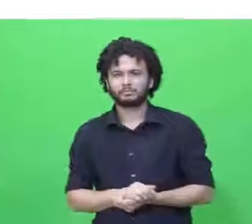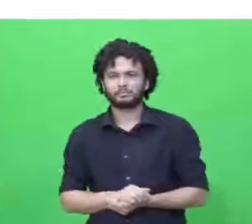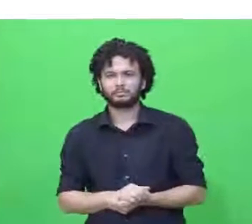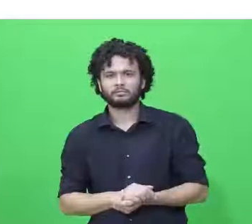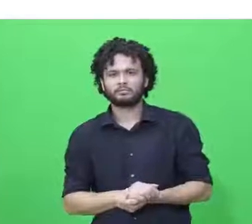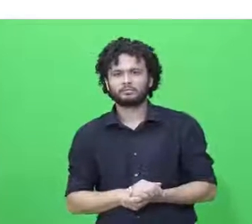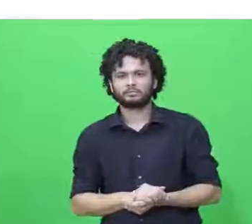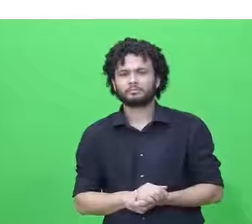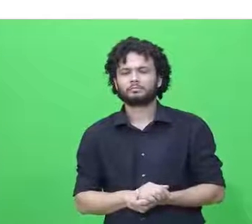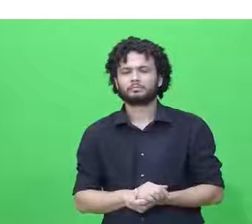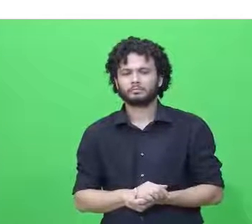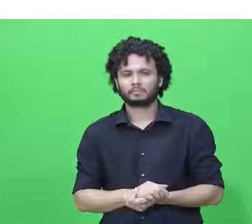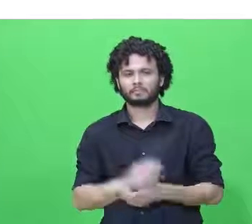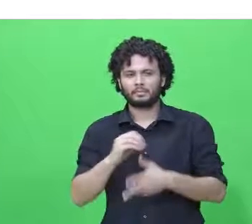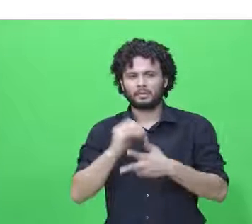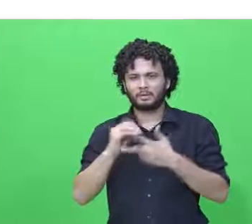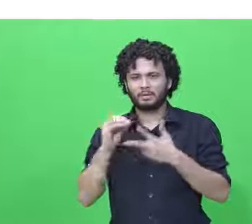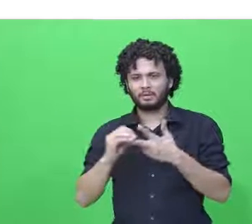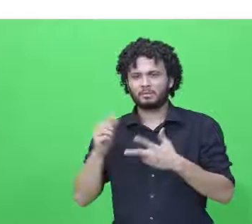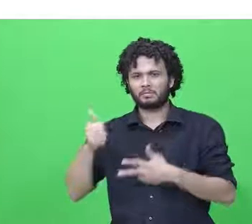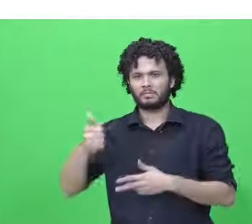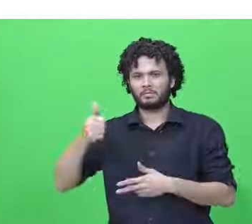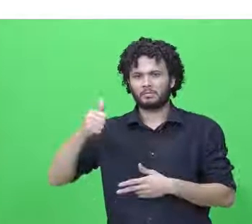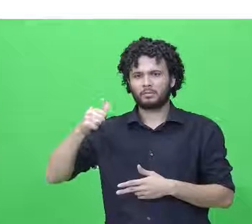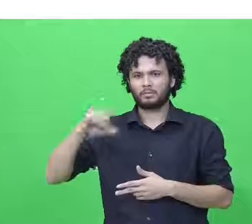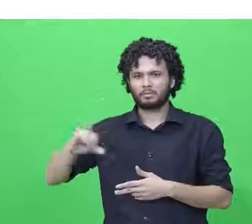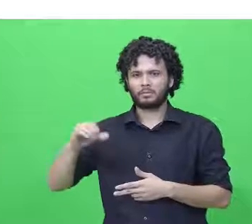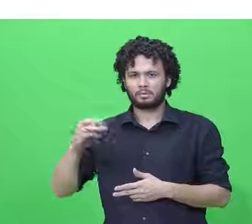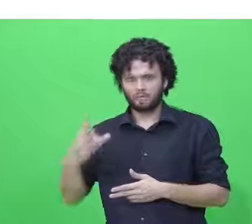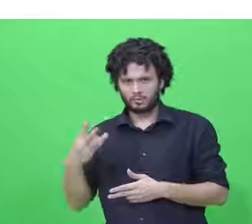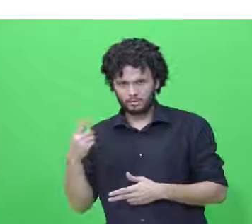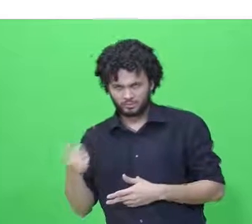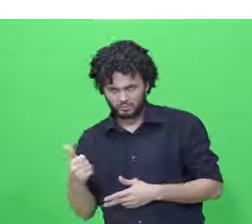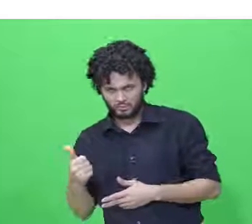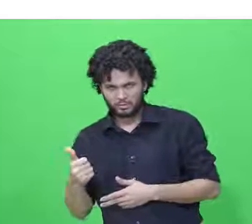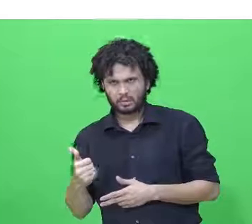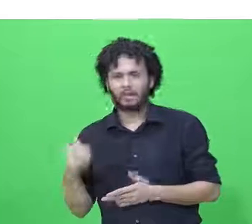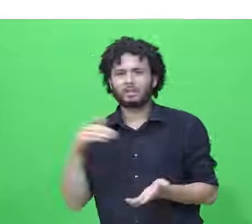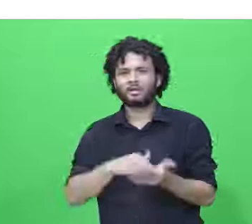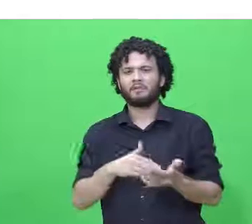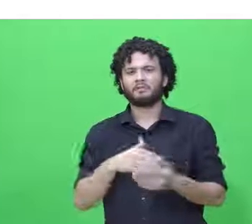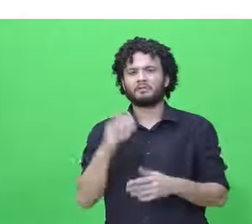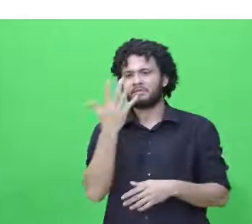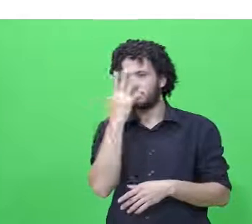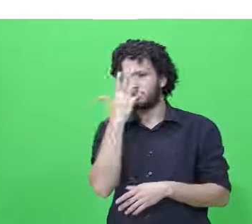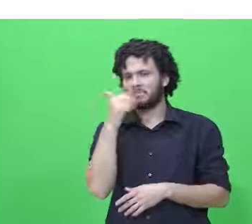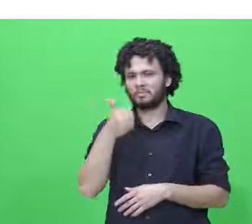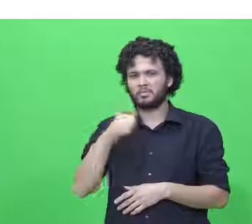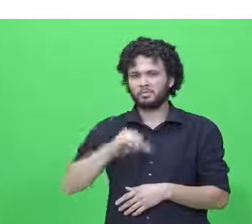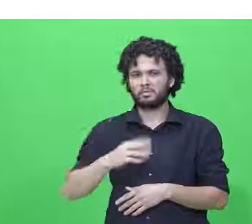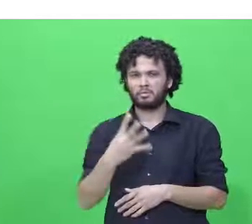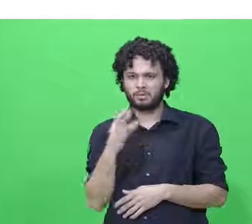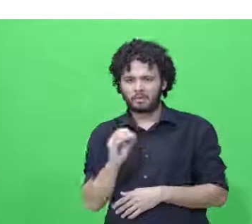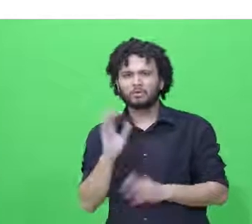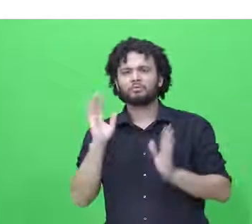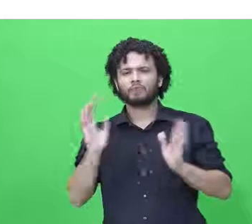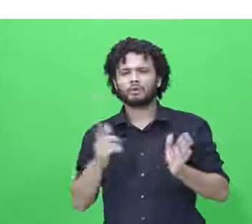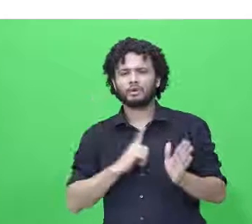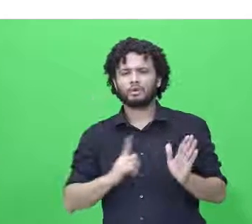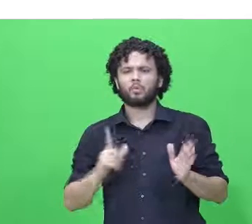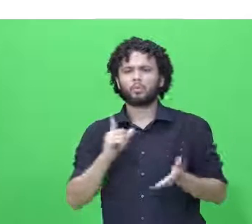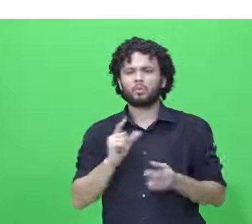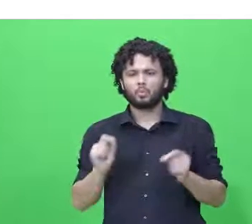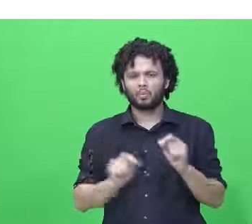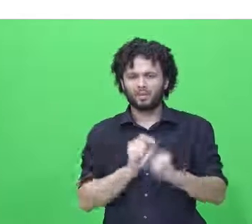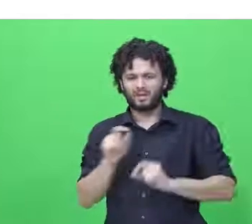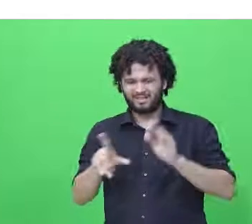Enem, então, aí, de março de 1931 a fevereiro de 1940, foram decretadas mais de